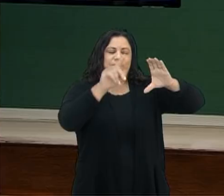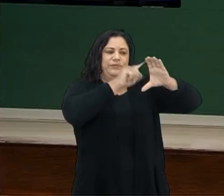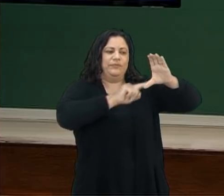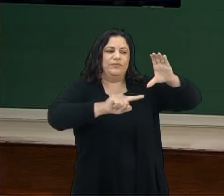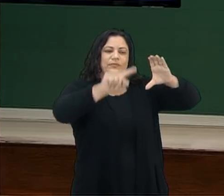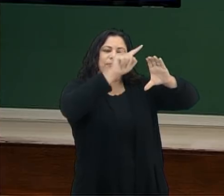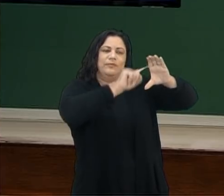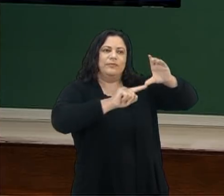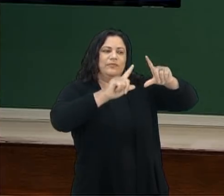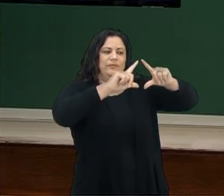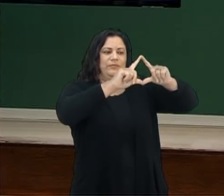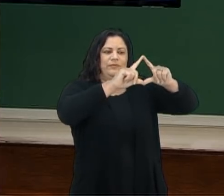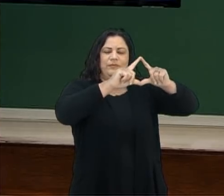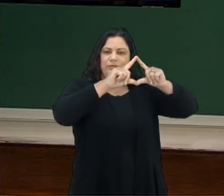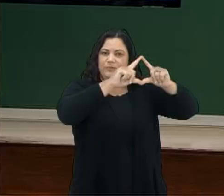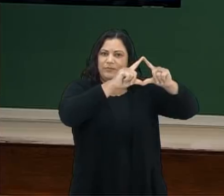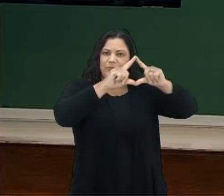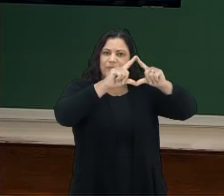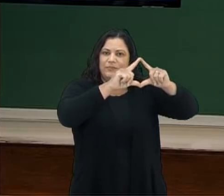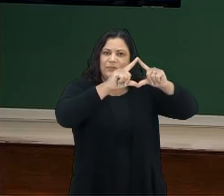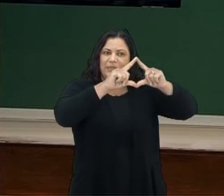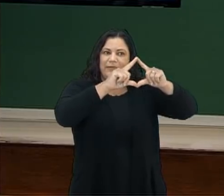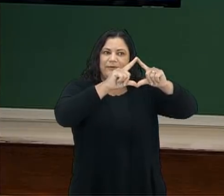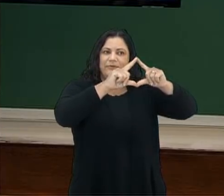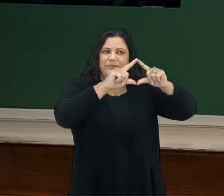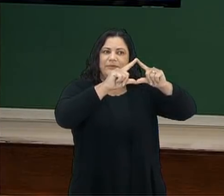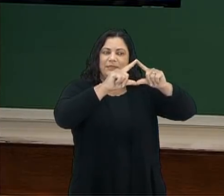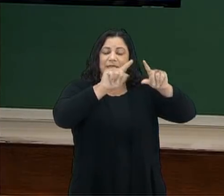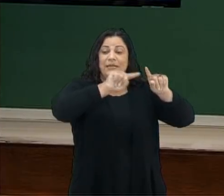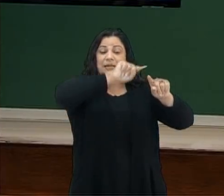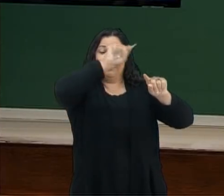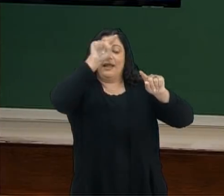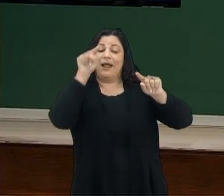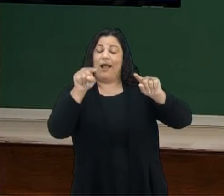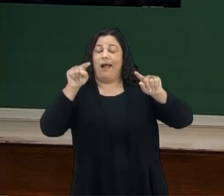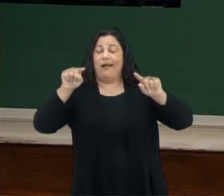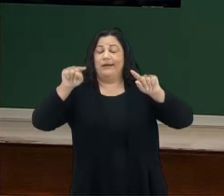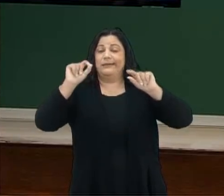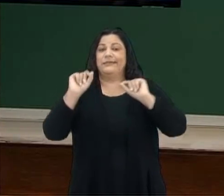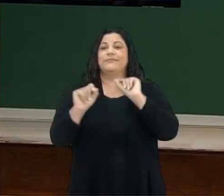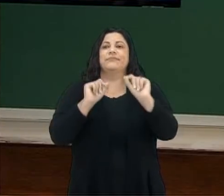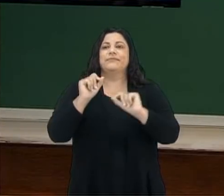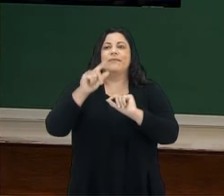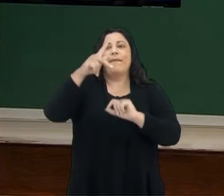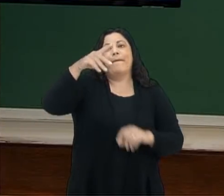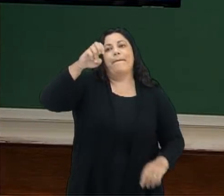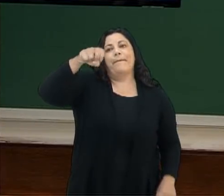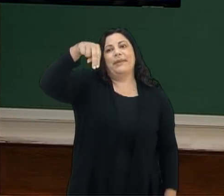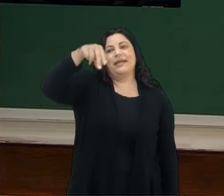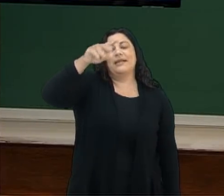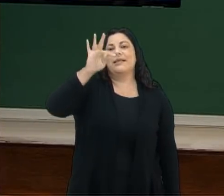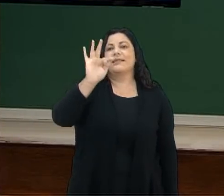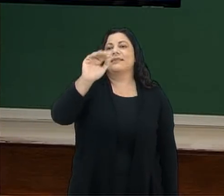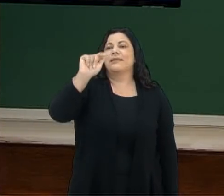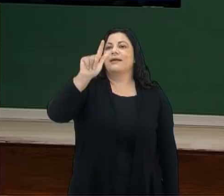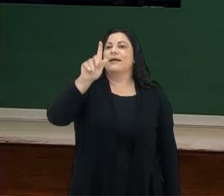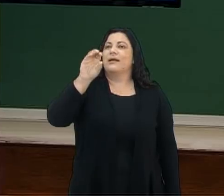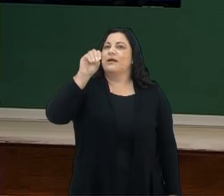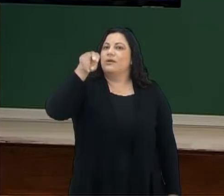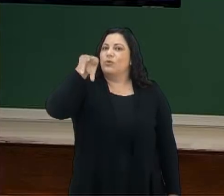um triângulo equilátero inscrito. Aqui nós temos um pentágono e aqui nós temos